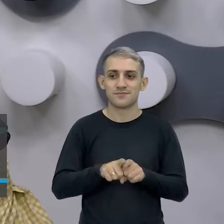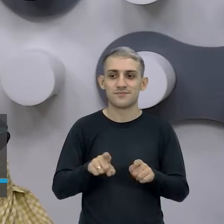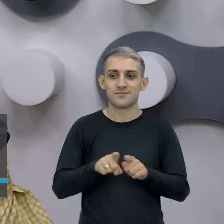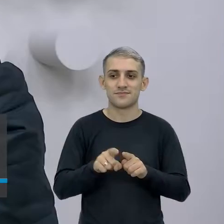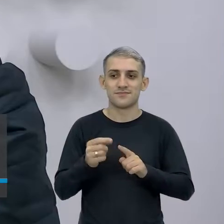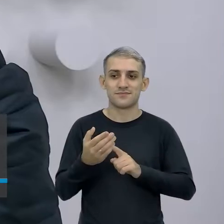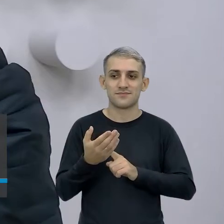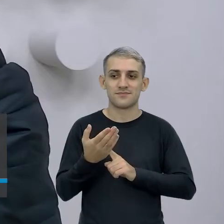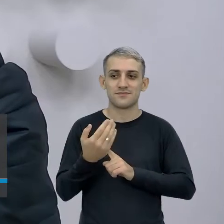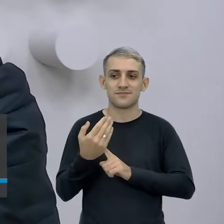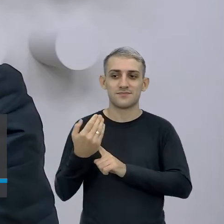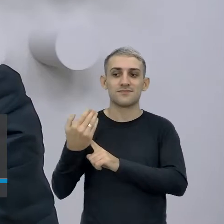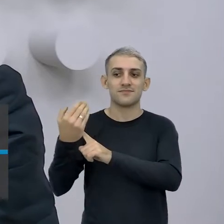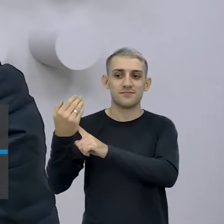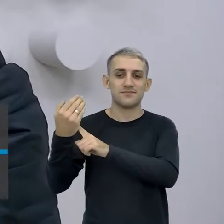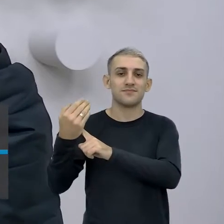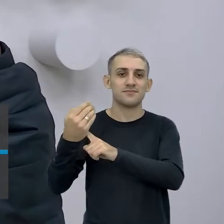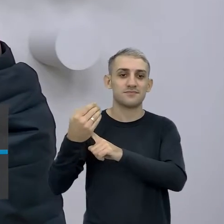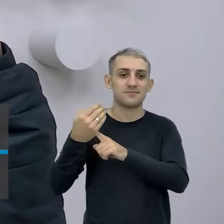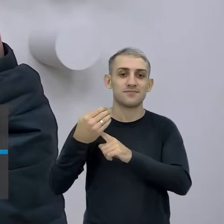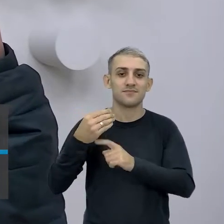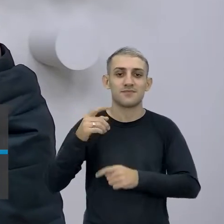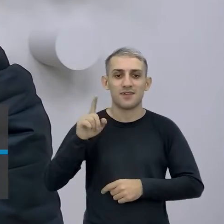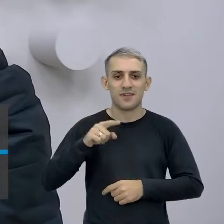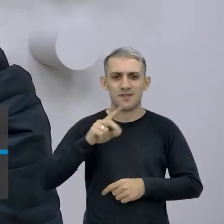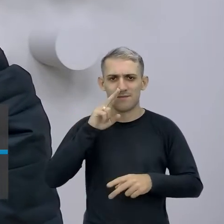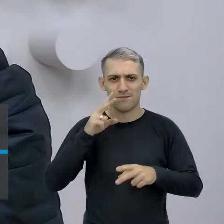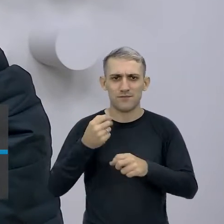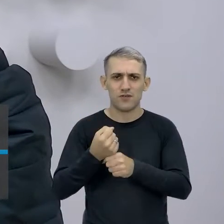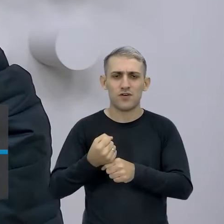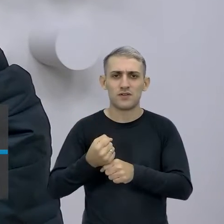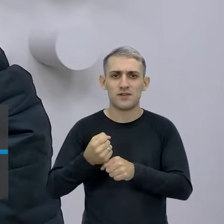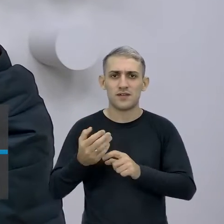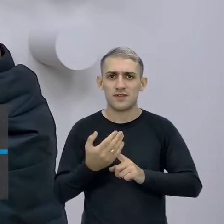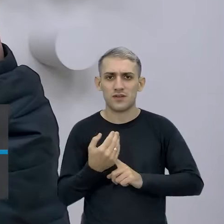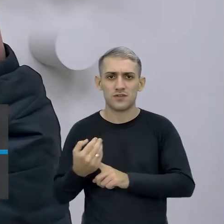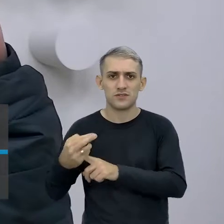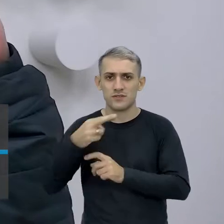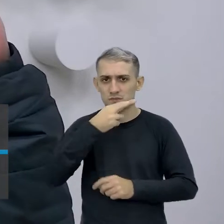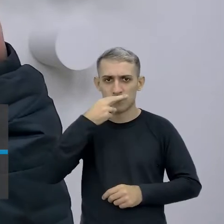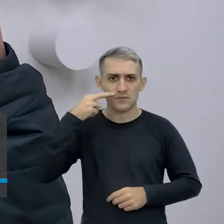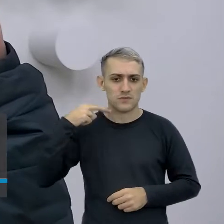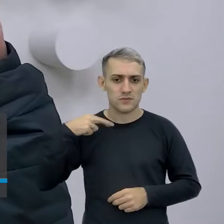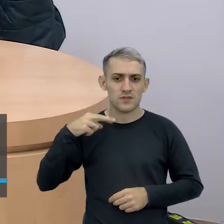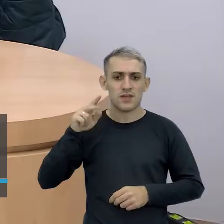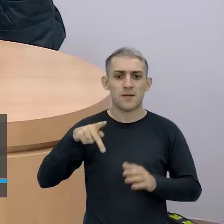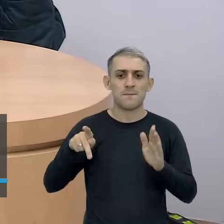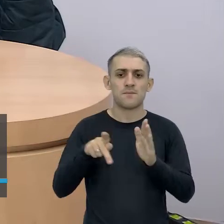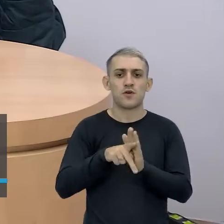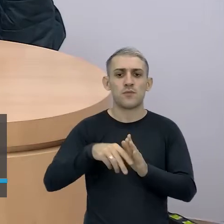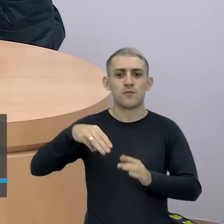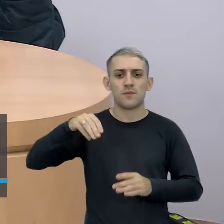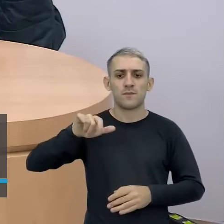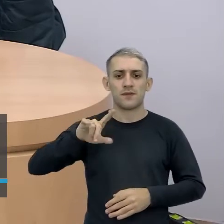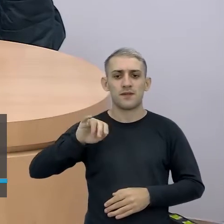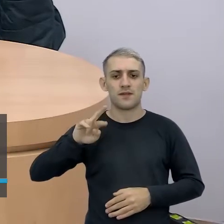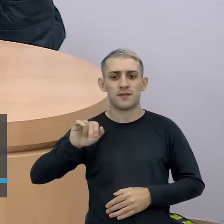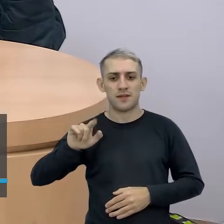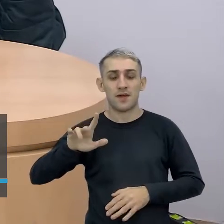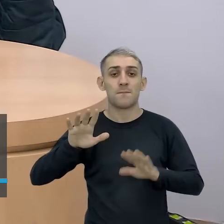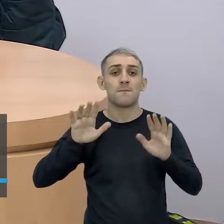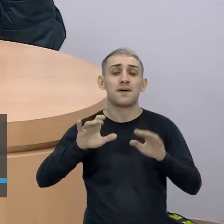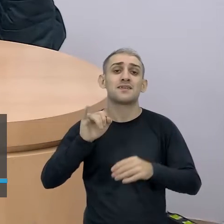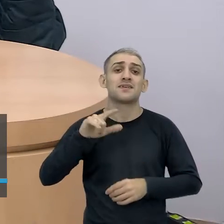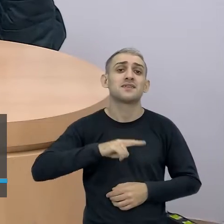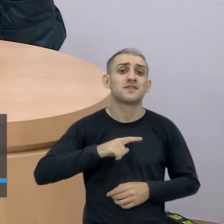tecnologia, não sei se é tão forte assim, mas eles também têm Então, uma a boa tecnologia russa ela está muito ligada à questão militar. Sim. Mas se você pegar